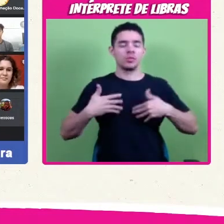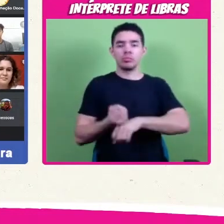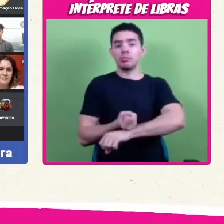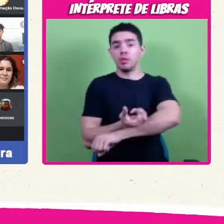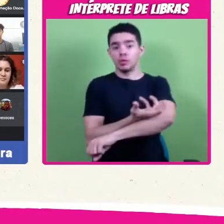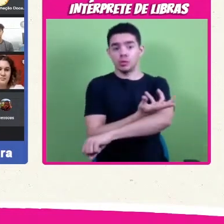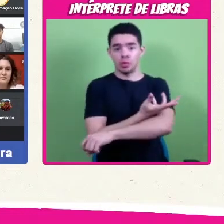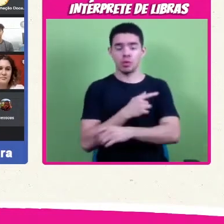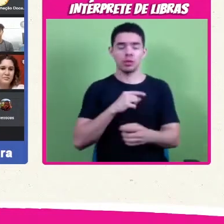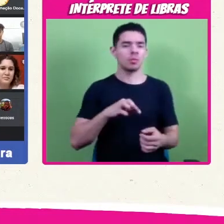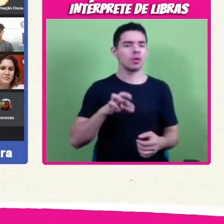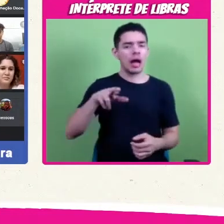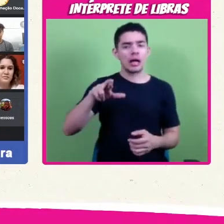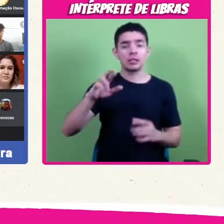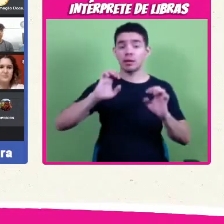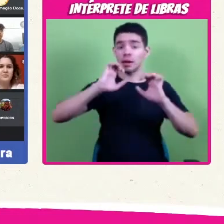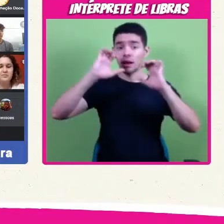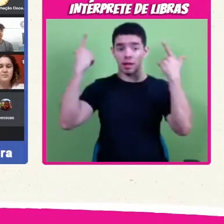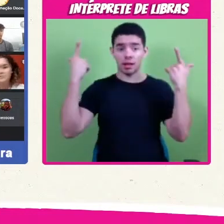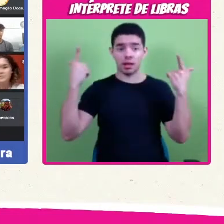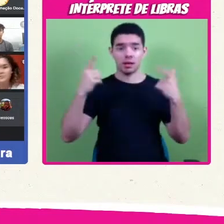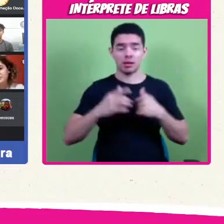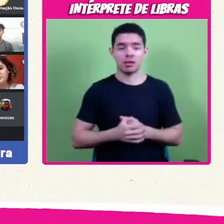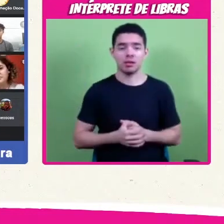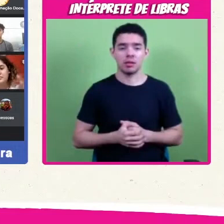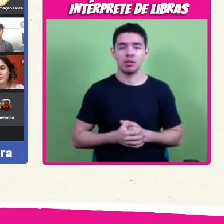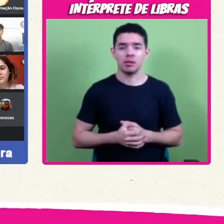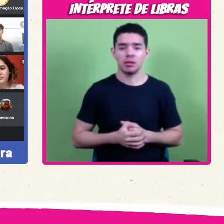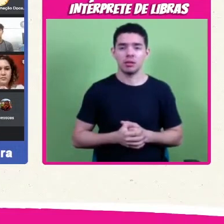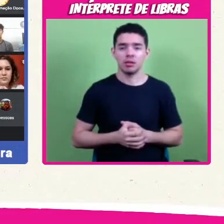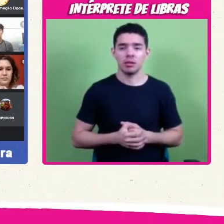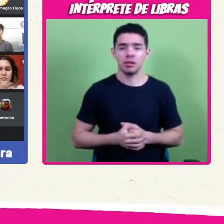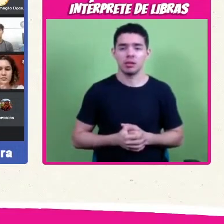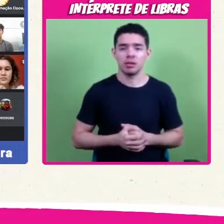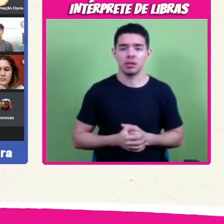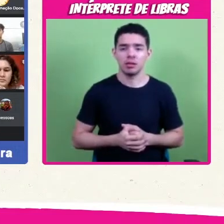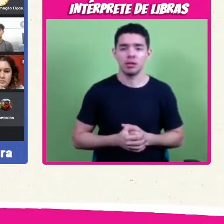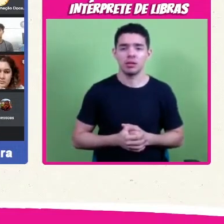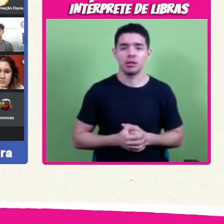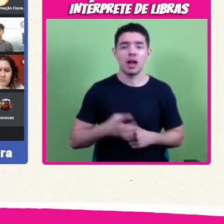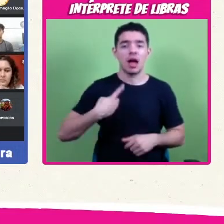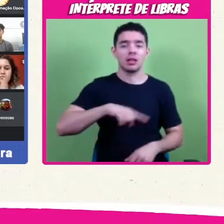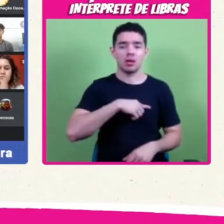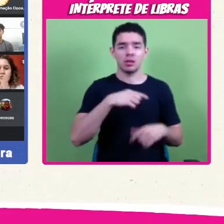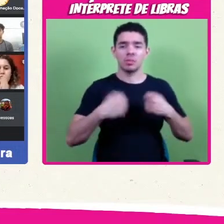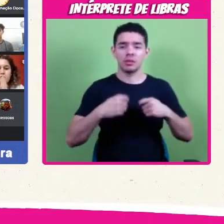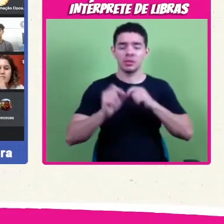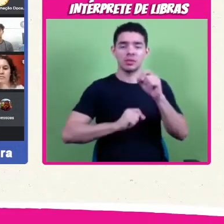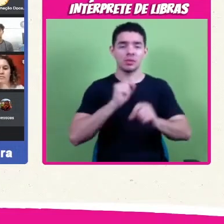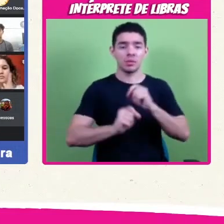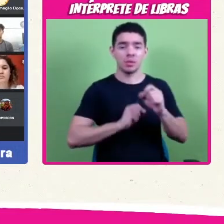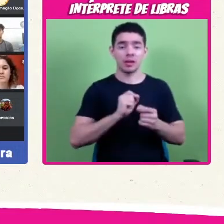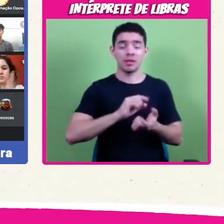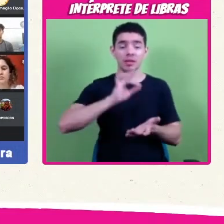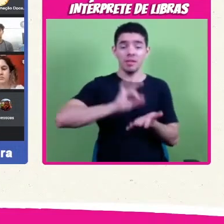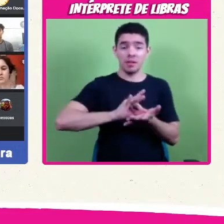bem óbvia, assim, o quanto nós precisamos de legitimar o nosso afeto. quando